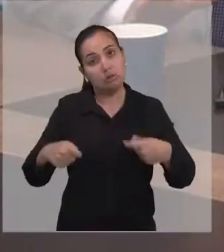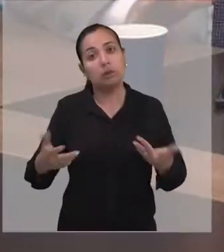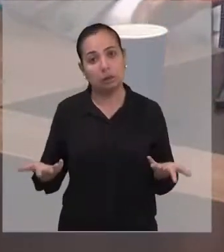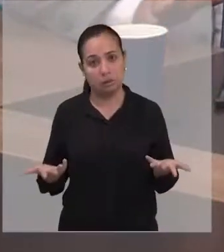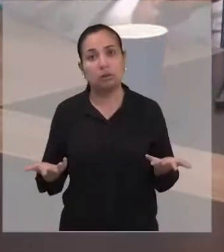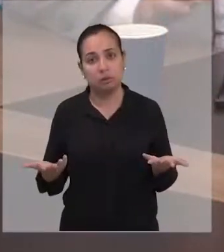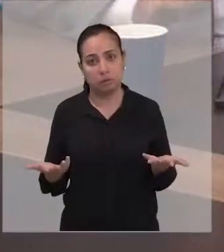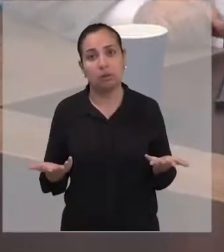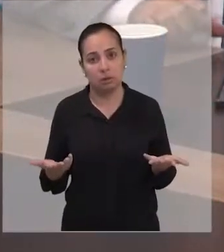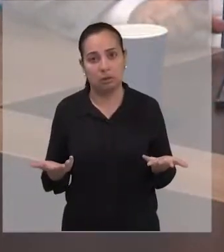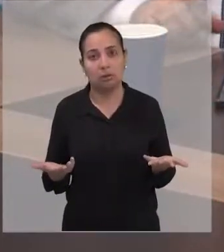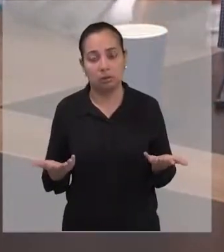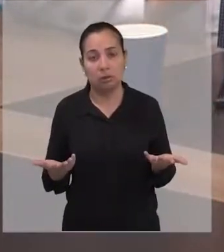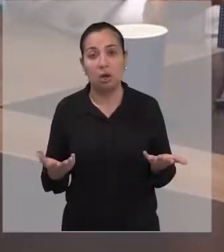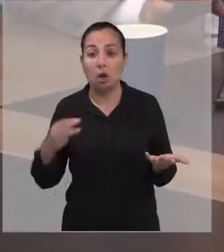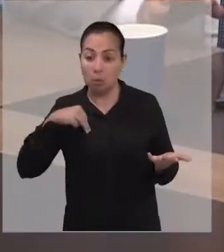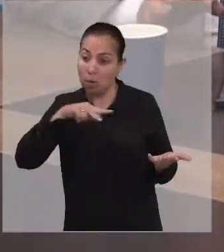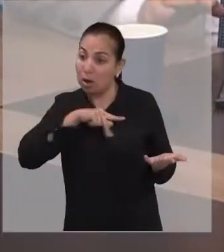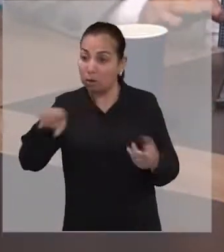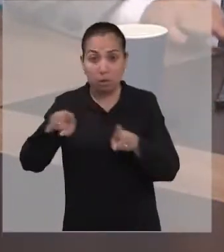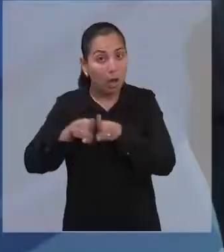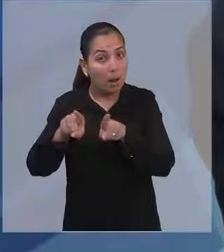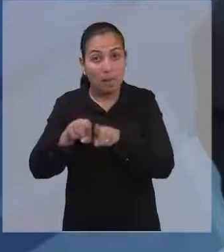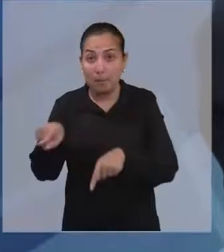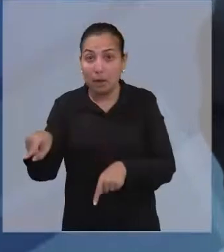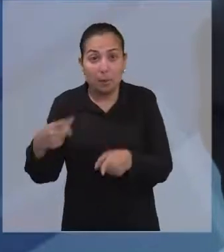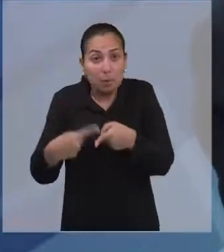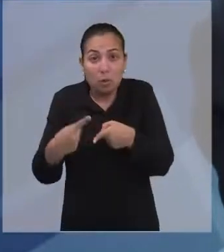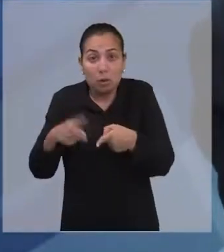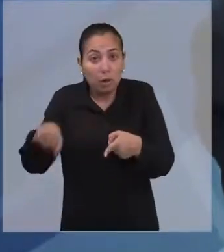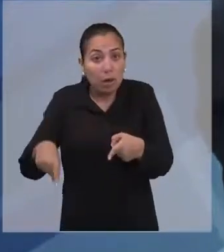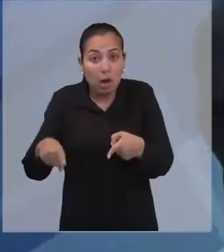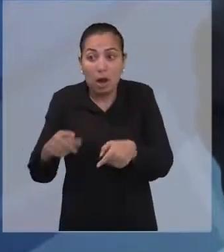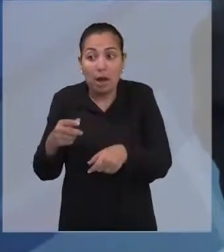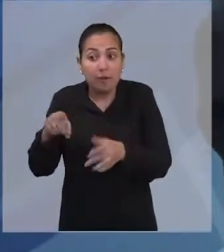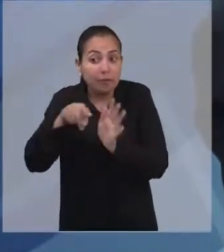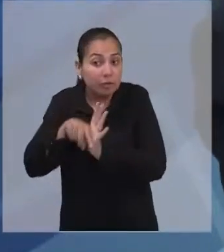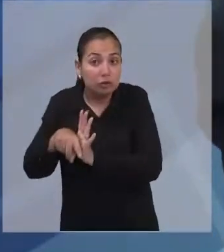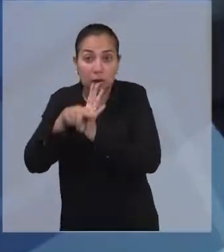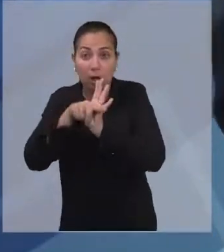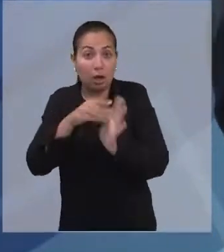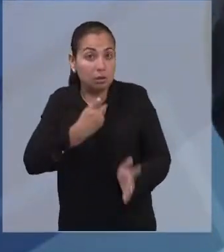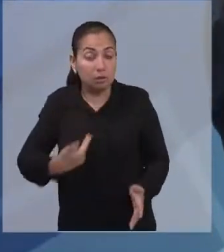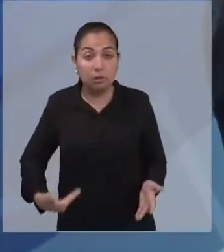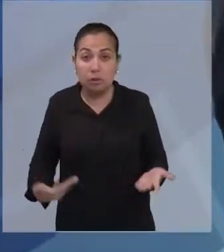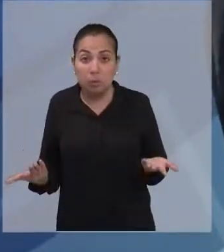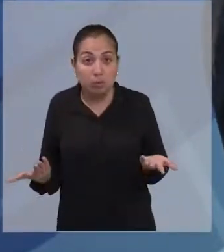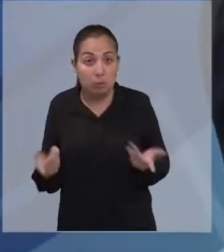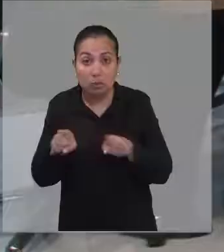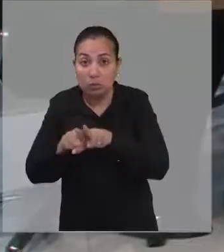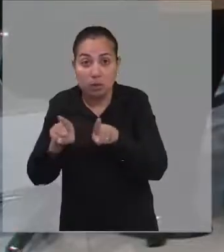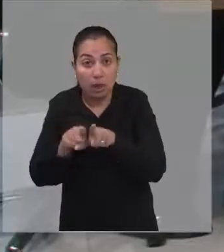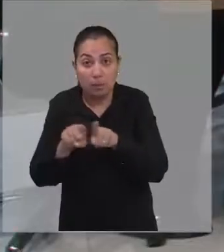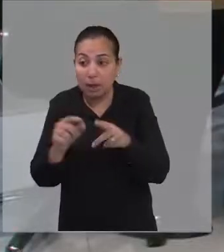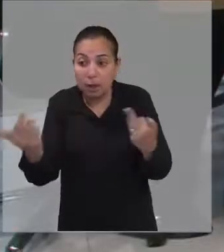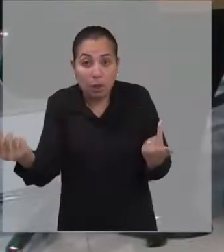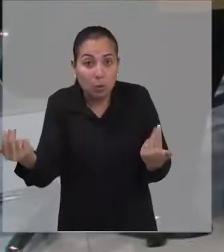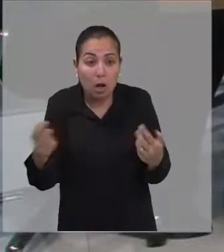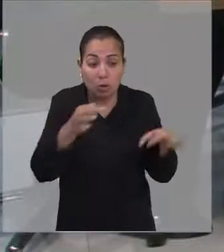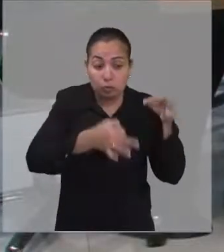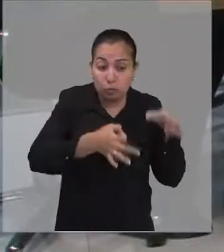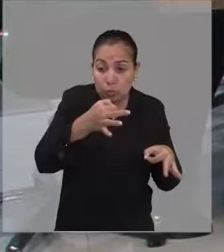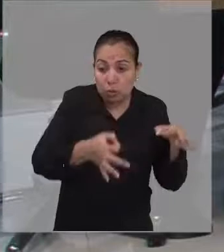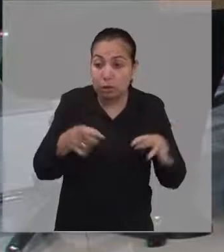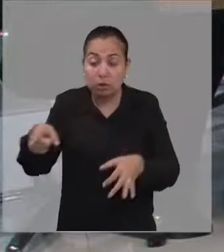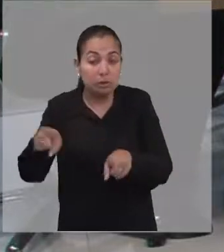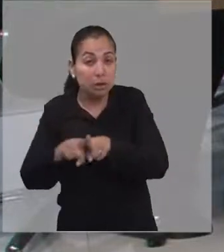se cogita, o Ministério Público também tem, ele é um agente público. Nos procedimentos, mas uma vez que ele aceite os procedimentos, ele é um acusador, vira o acusador. Mas a